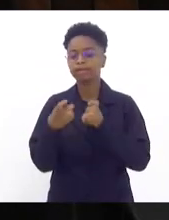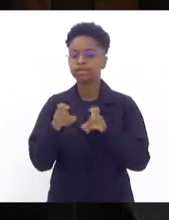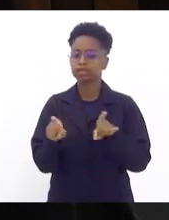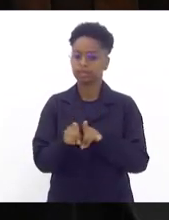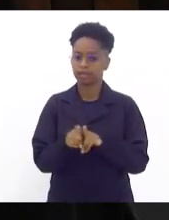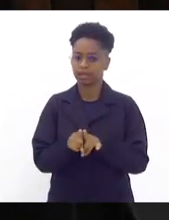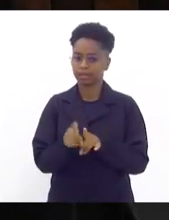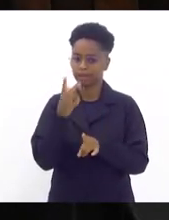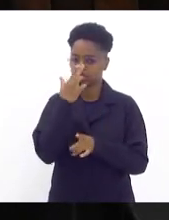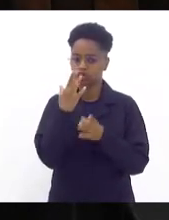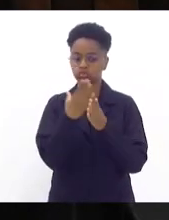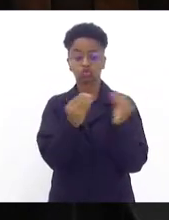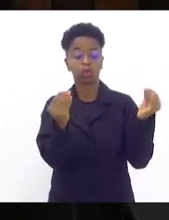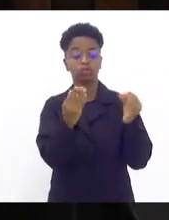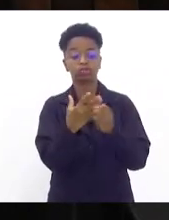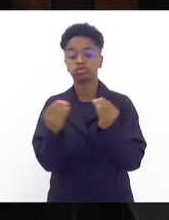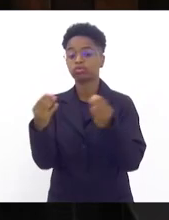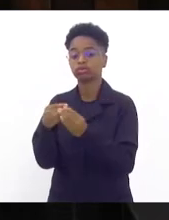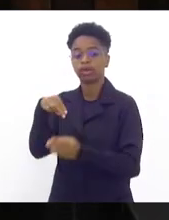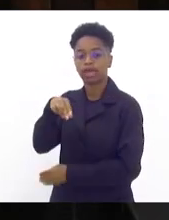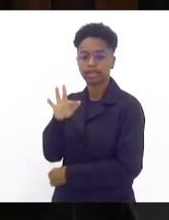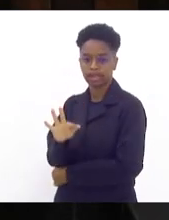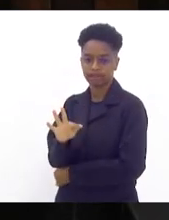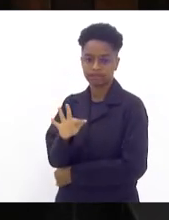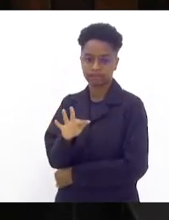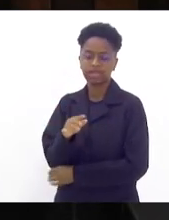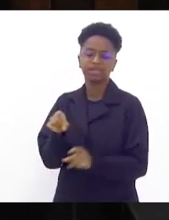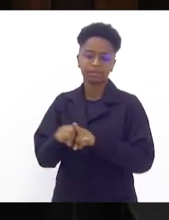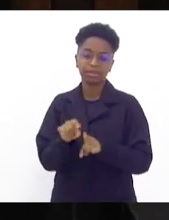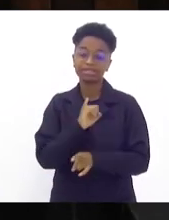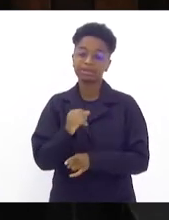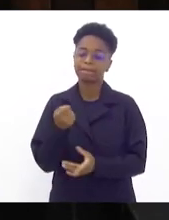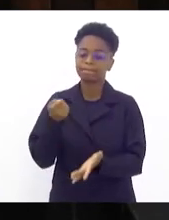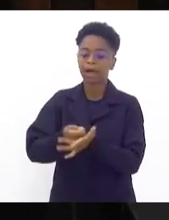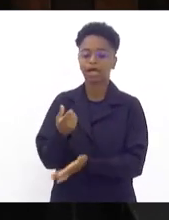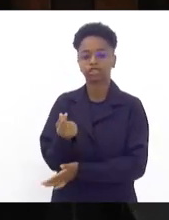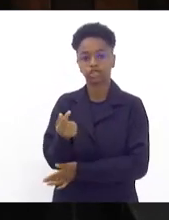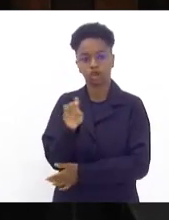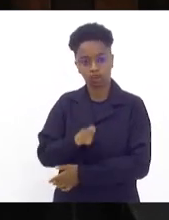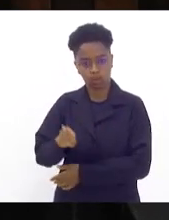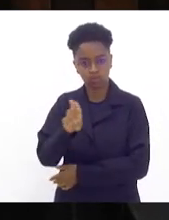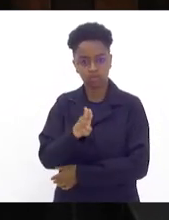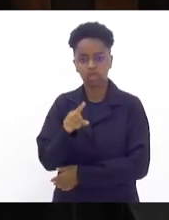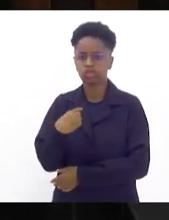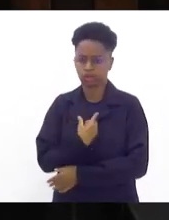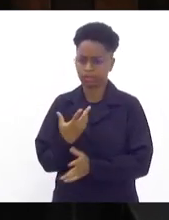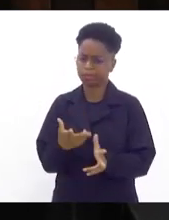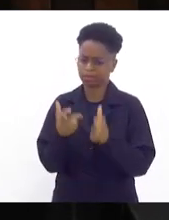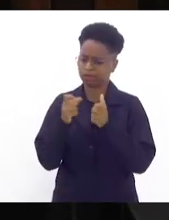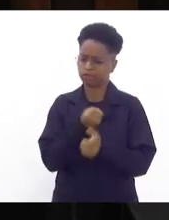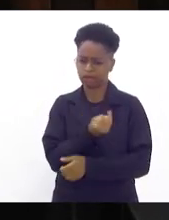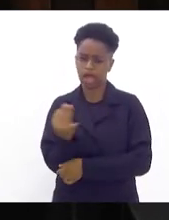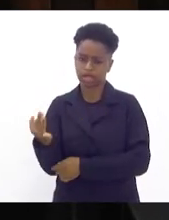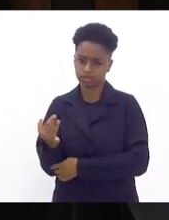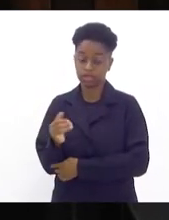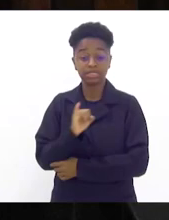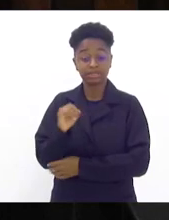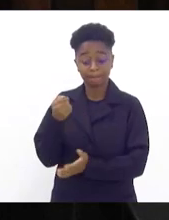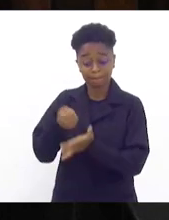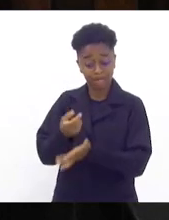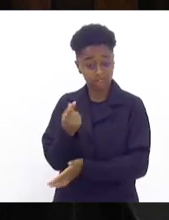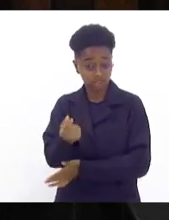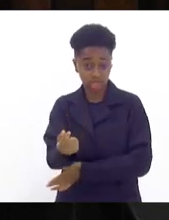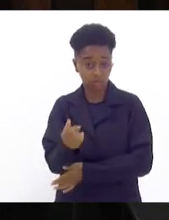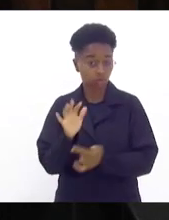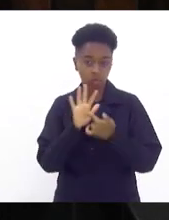tal de sumir nota, quando se paga em dinheiro, fizemos vários flagrantes, quando se paga em dinheiro, simplesmente não se apresenta nota